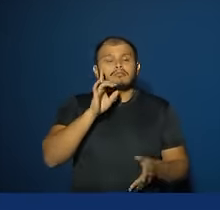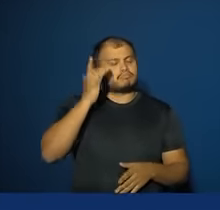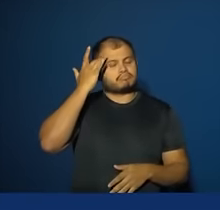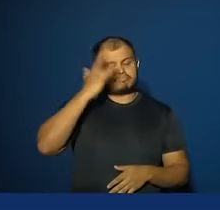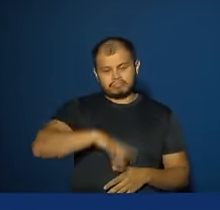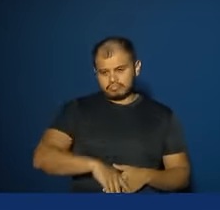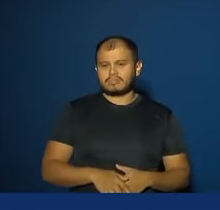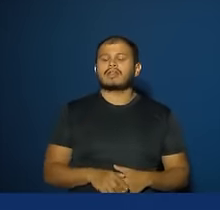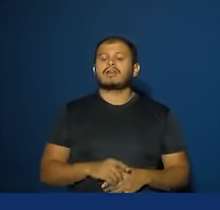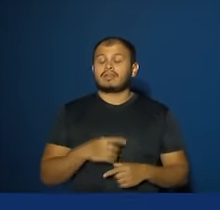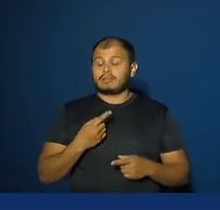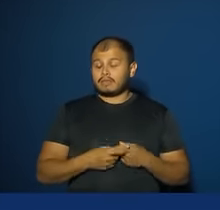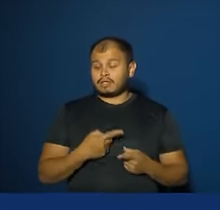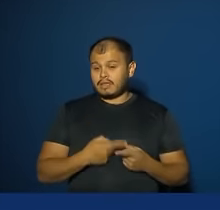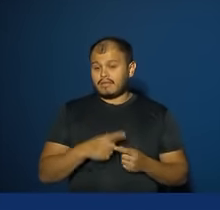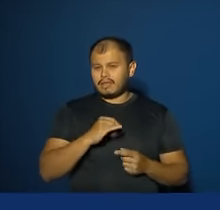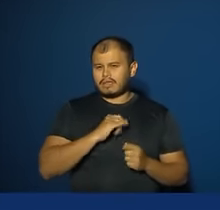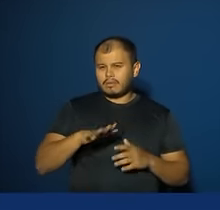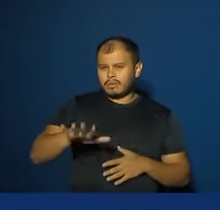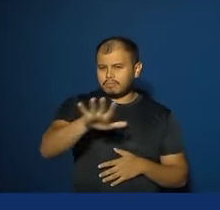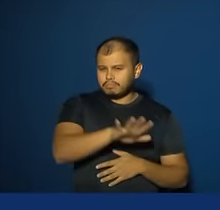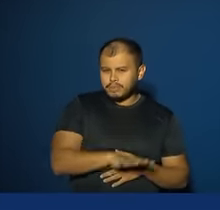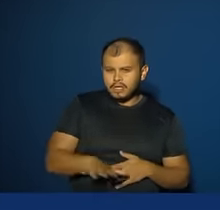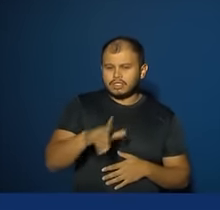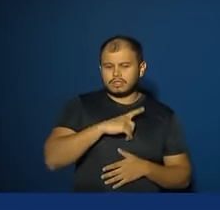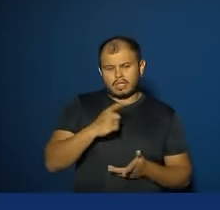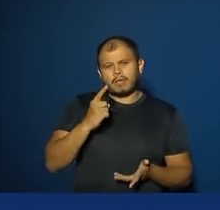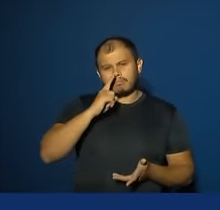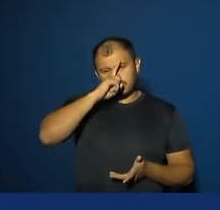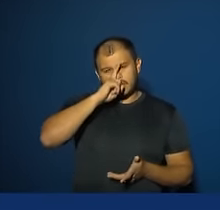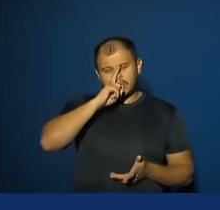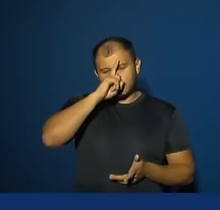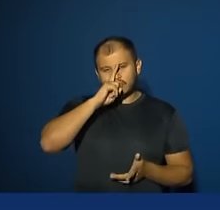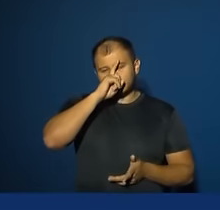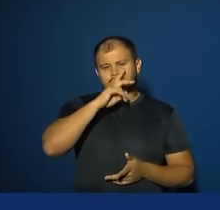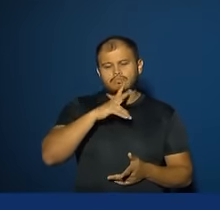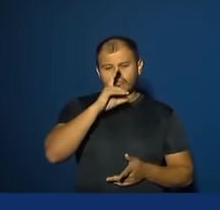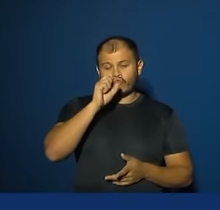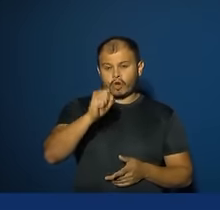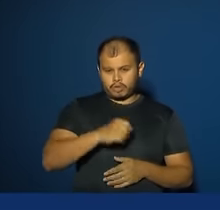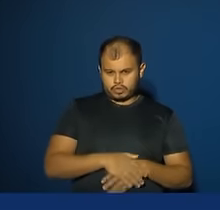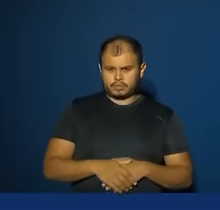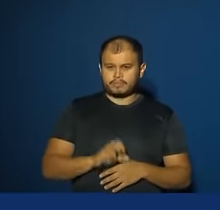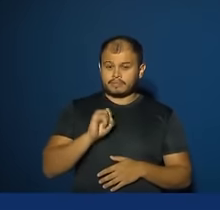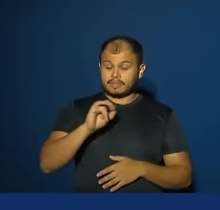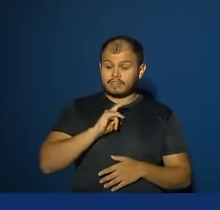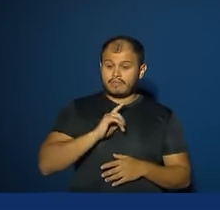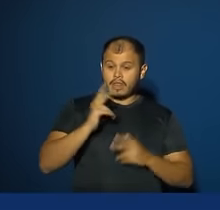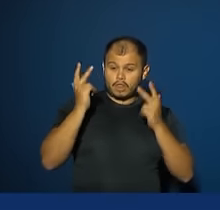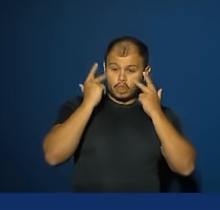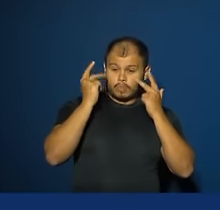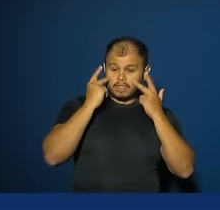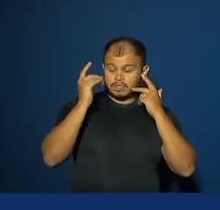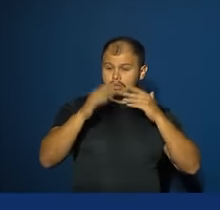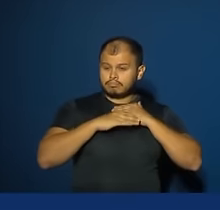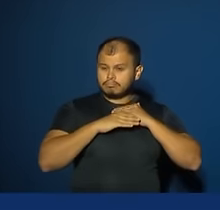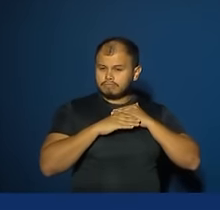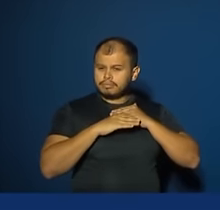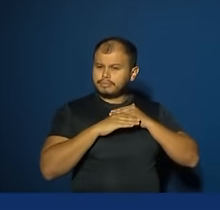em queda, isso traz um ambiente para risco, né, muito propício. E com essa normalização dessas